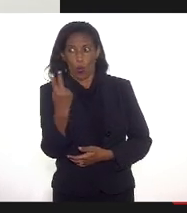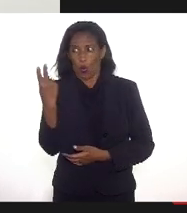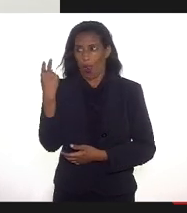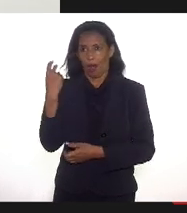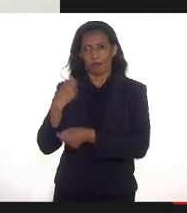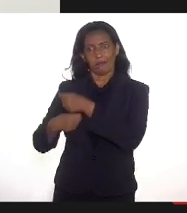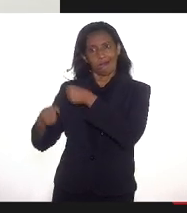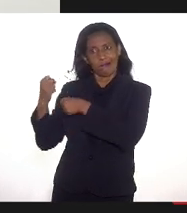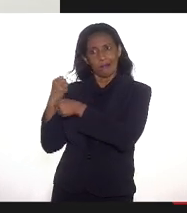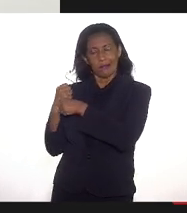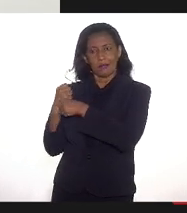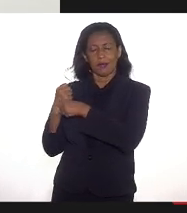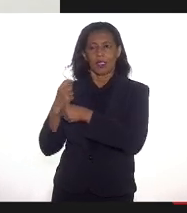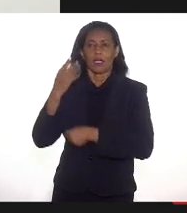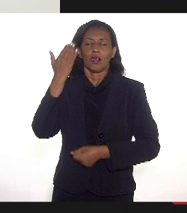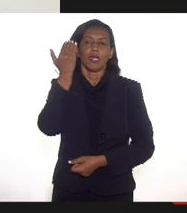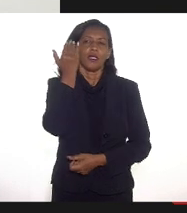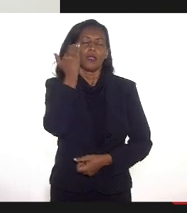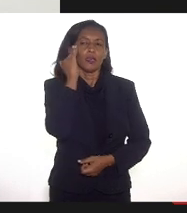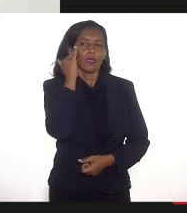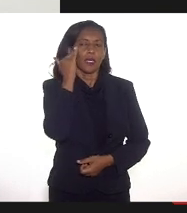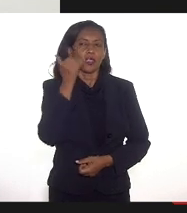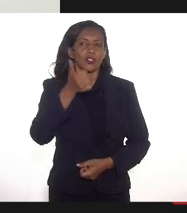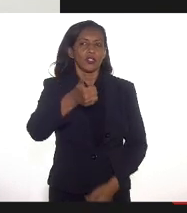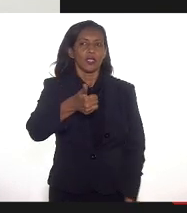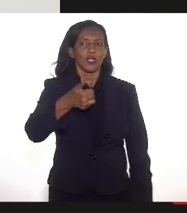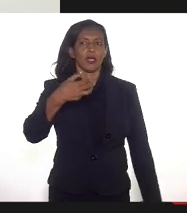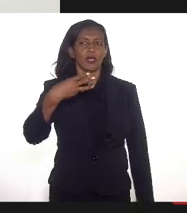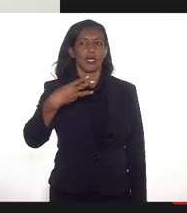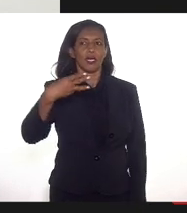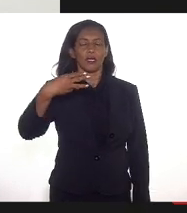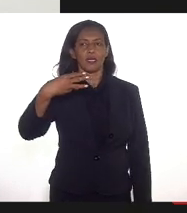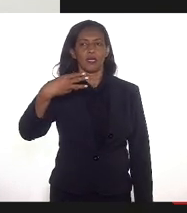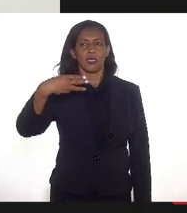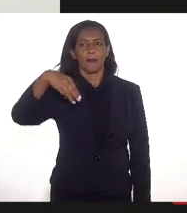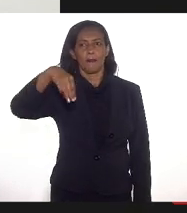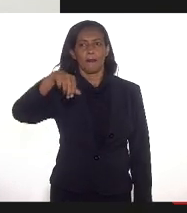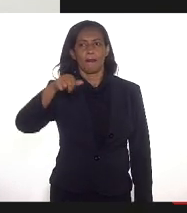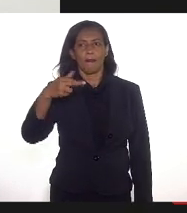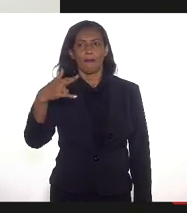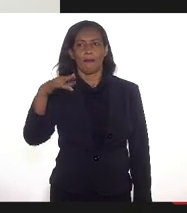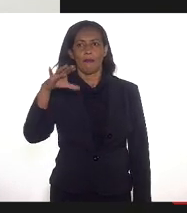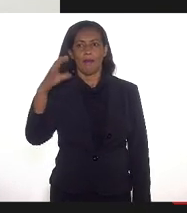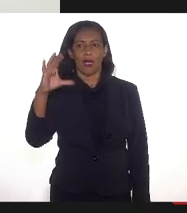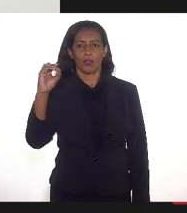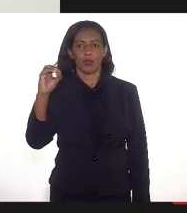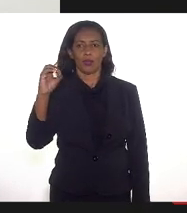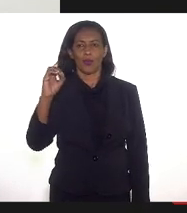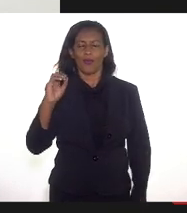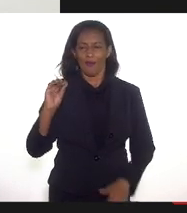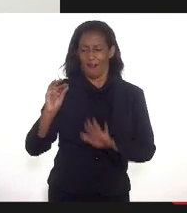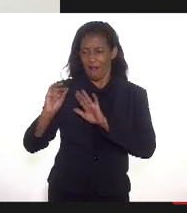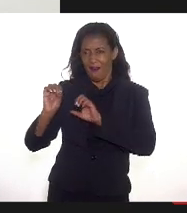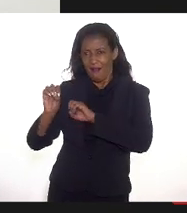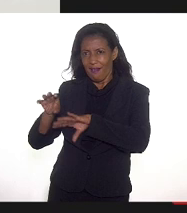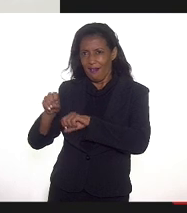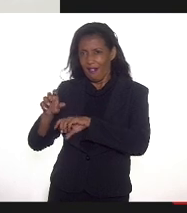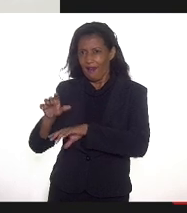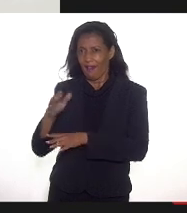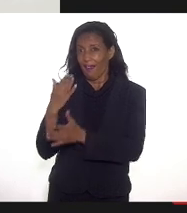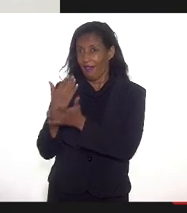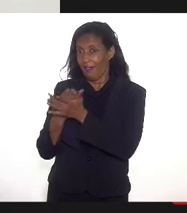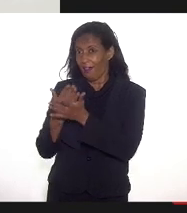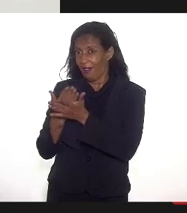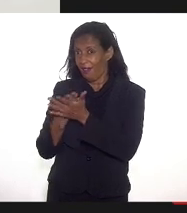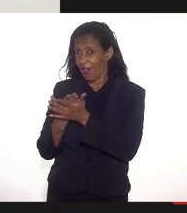a gente entende que no dia 13 de março as aulas foram suspensas. Acho que ninguém avisou que no dia